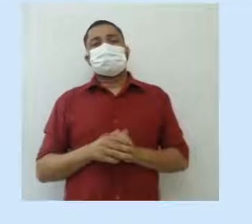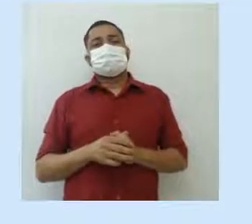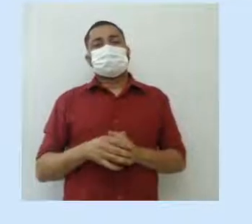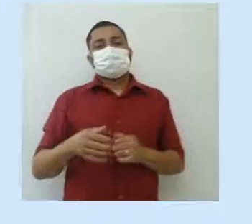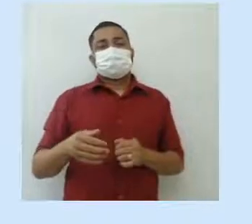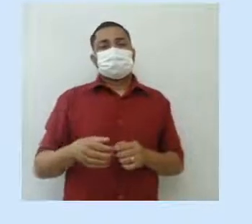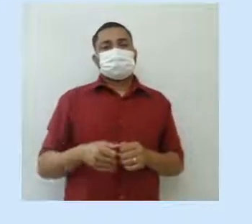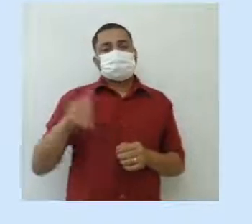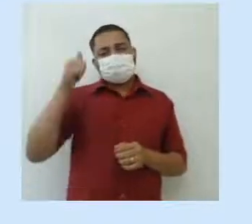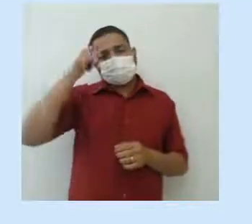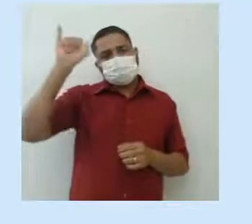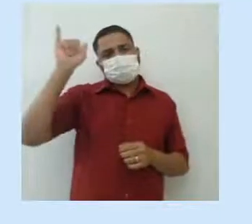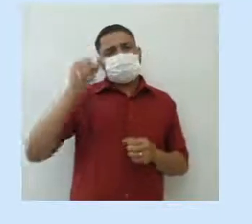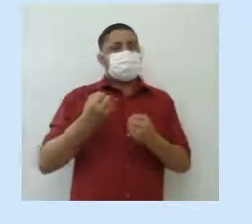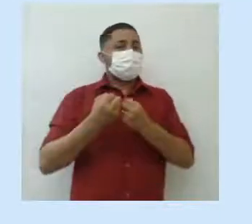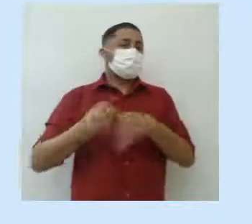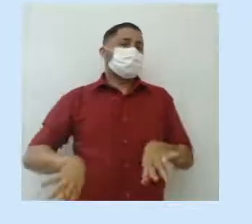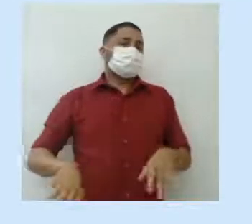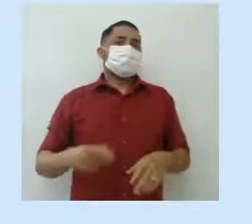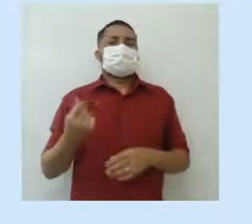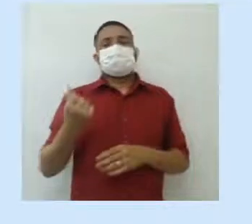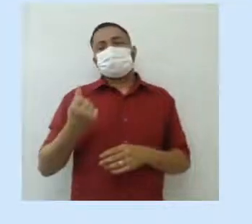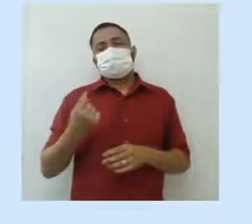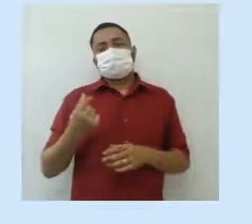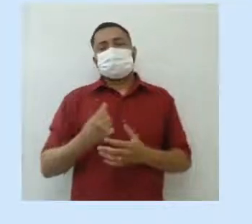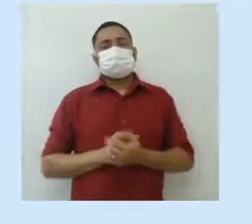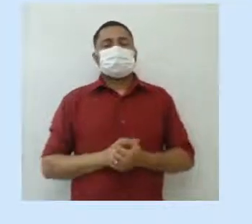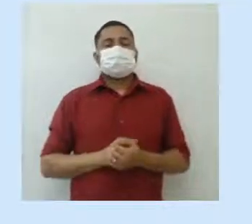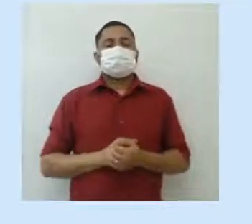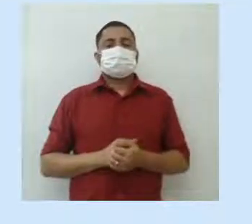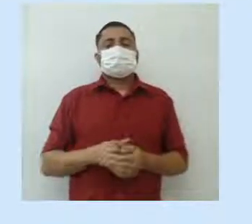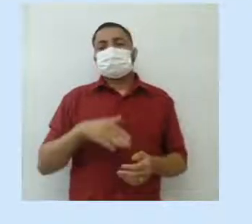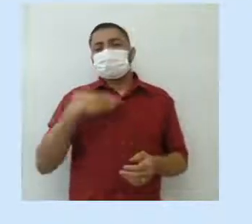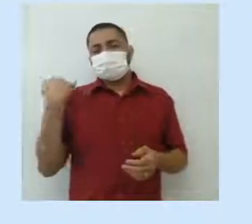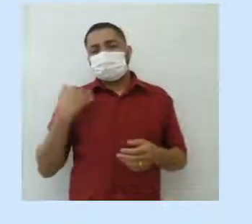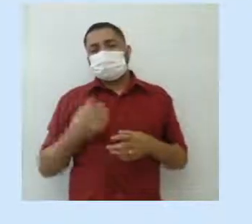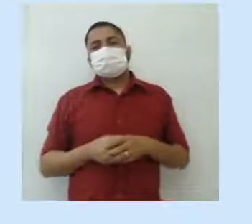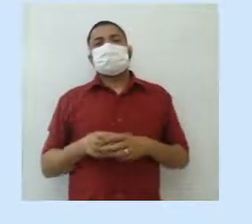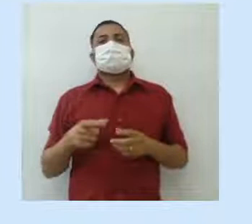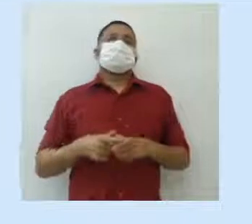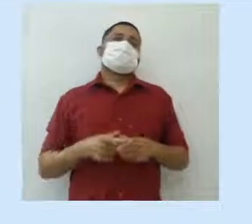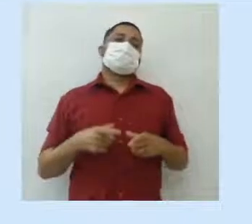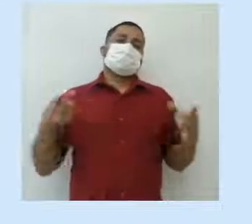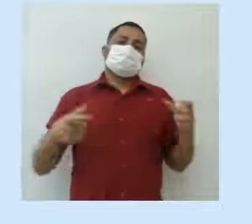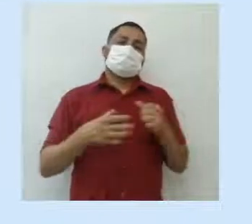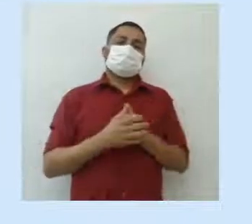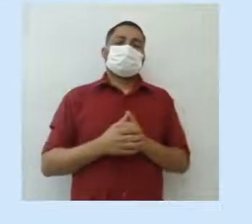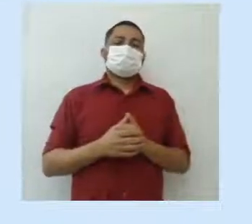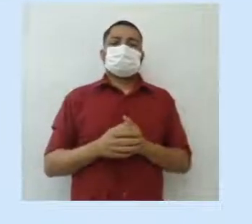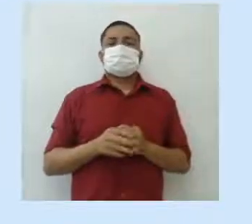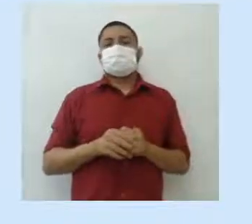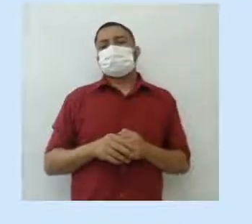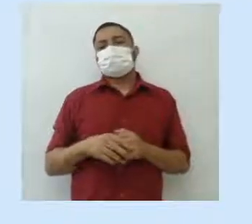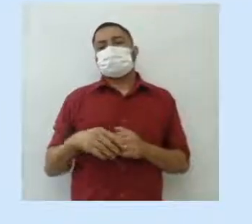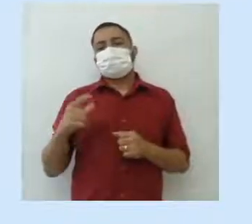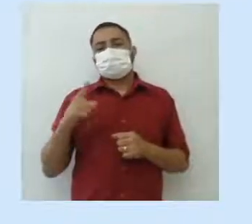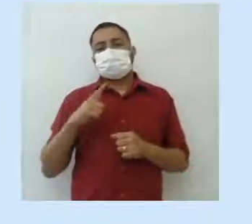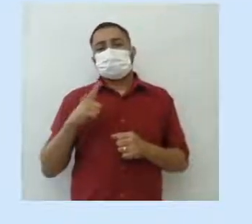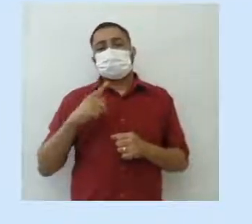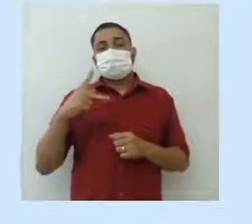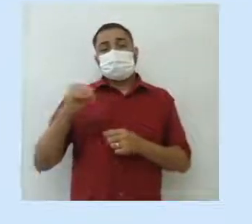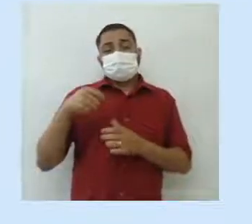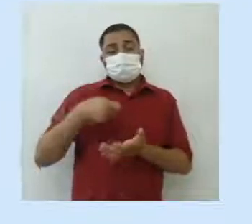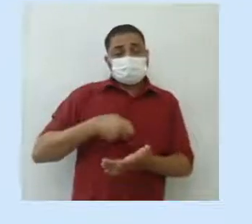evitando assim o prejuízo financeiro com a morte, devido ao que? Os excessos físicos e as